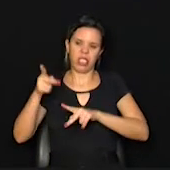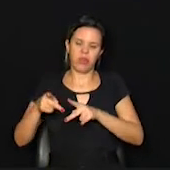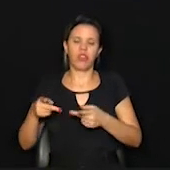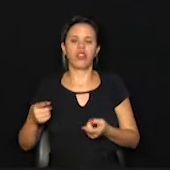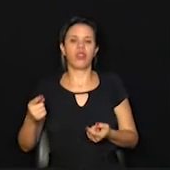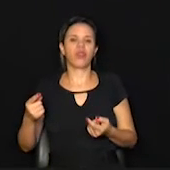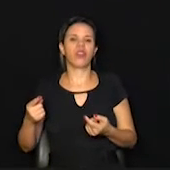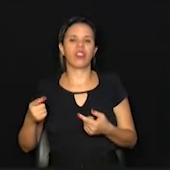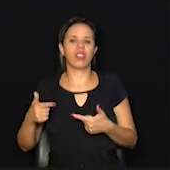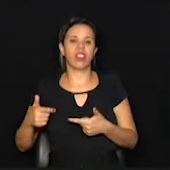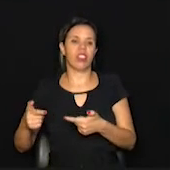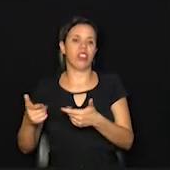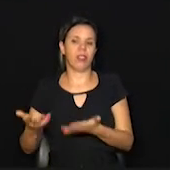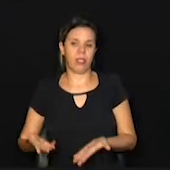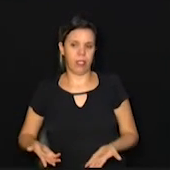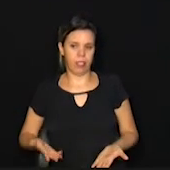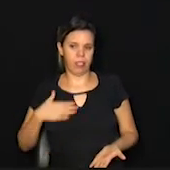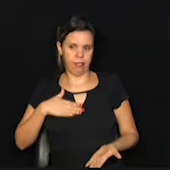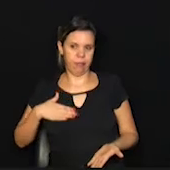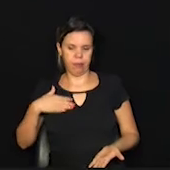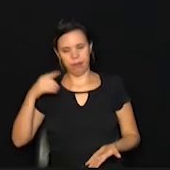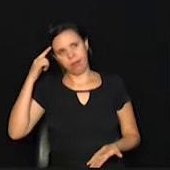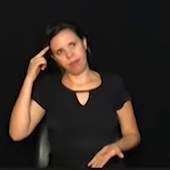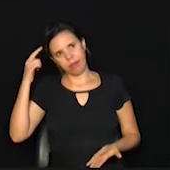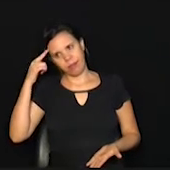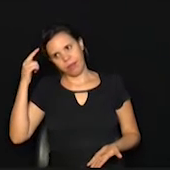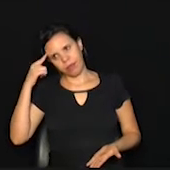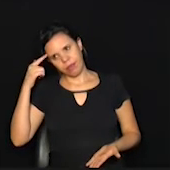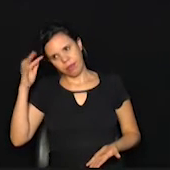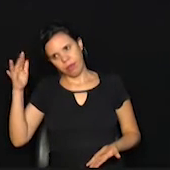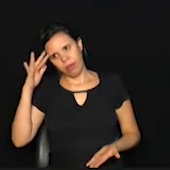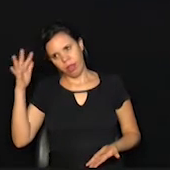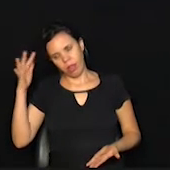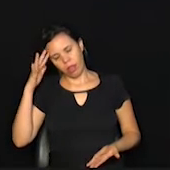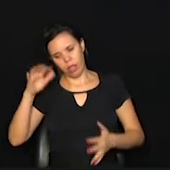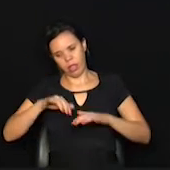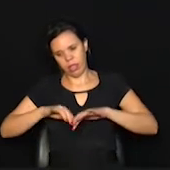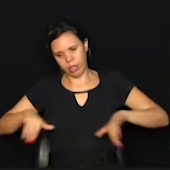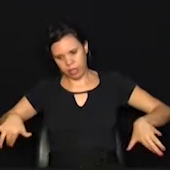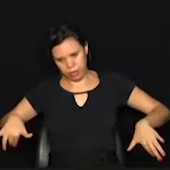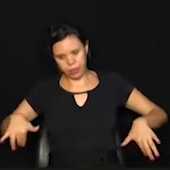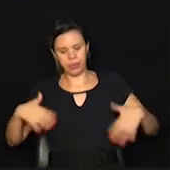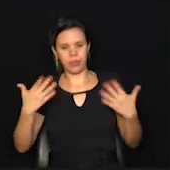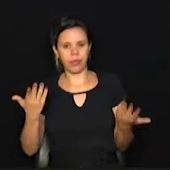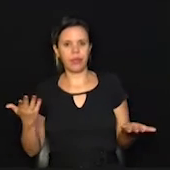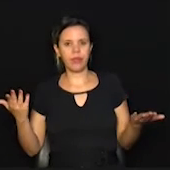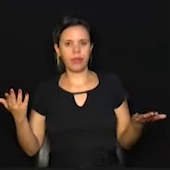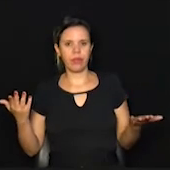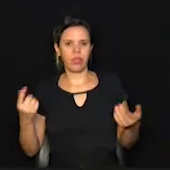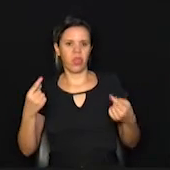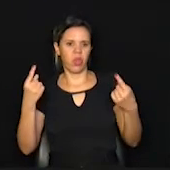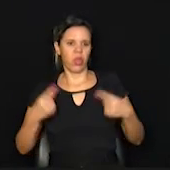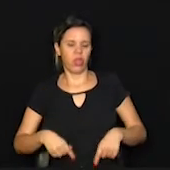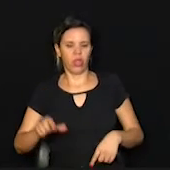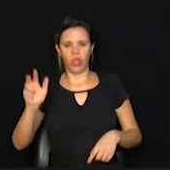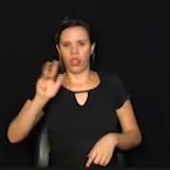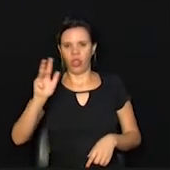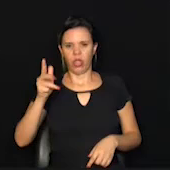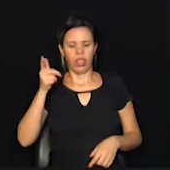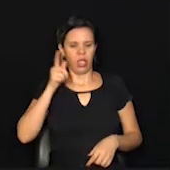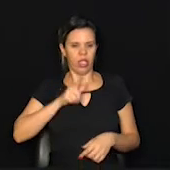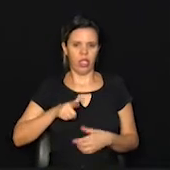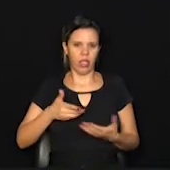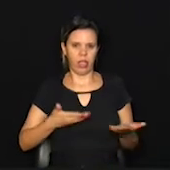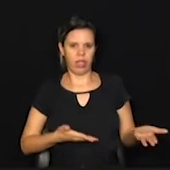mexe com essas pessoas porque elas ficam imaginar eu vou ter que dividir como é que se fala em 89 contra o Lula né se o Lula